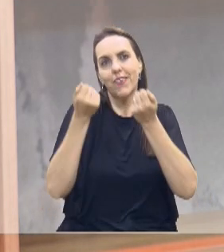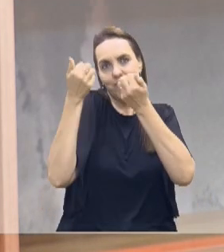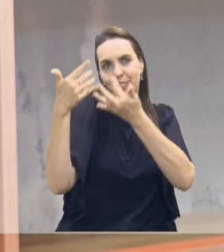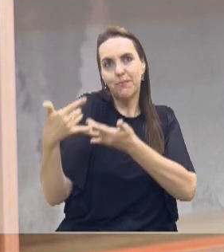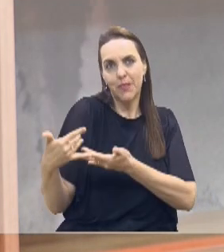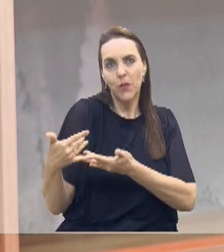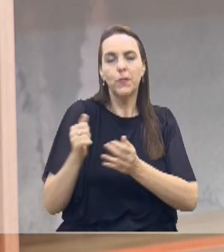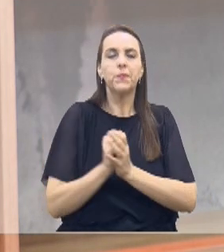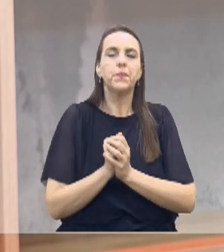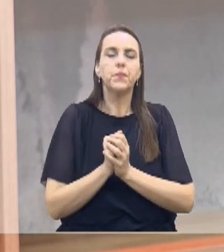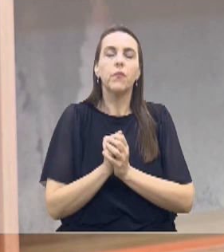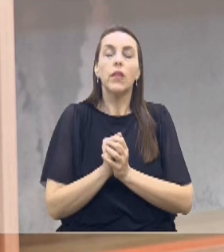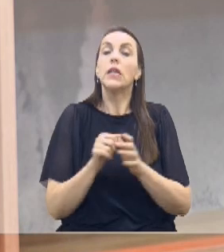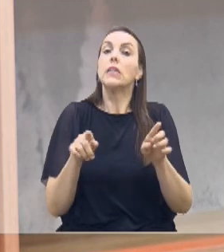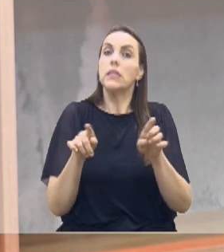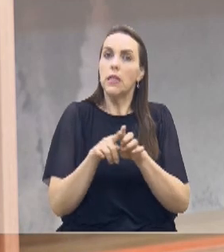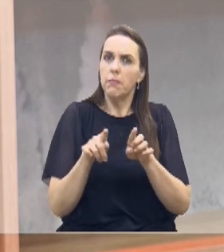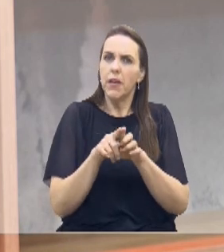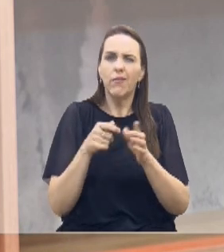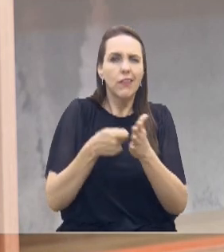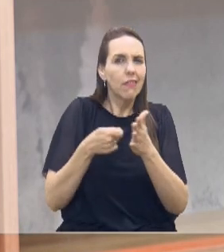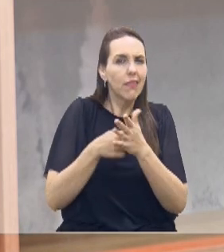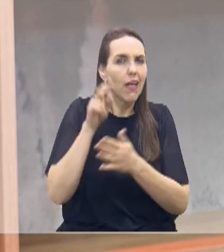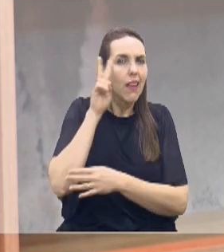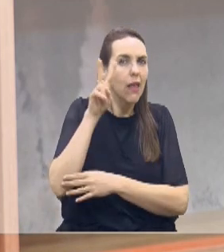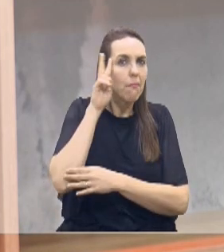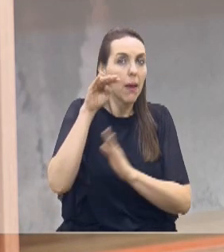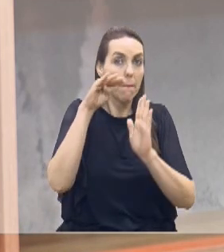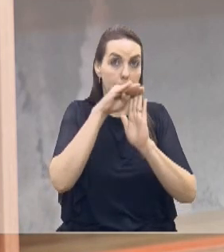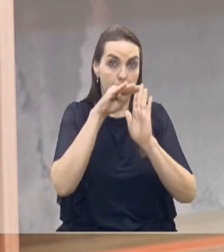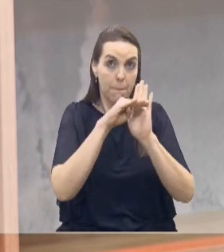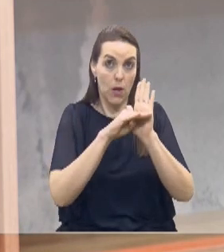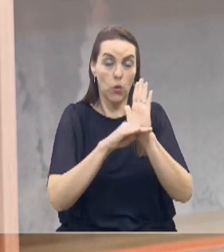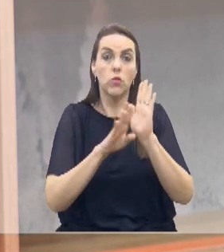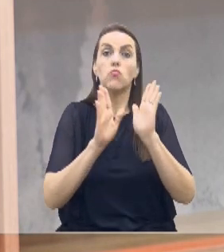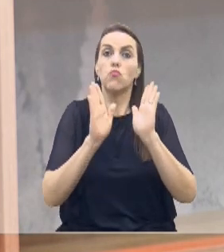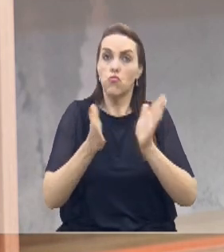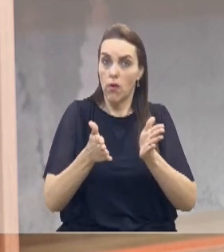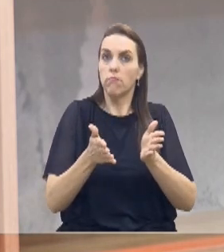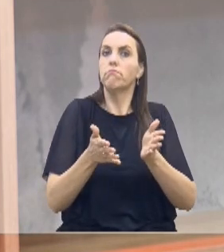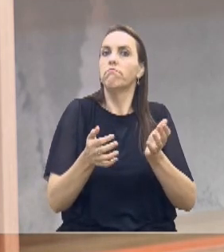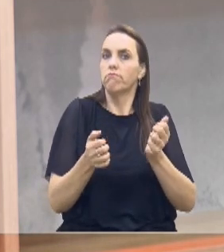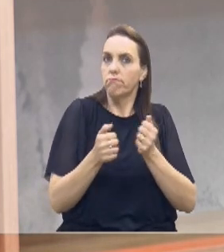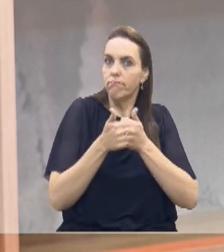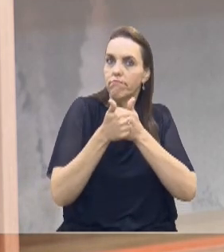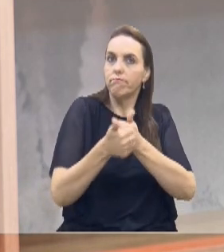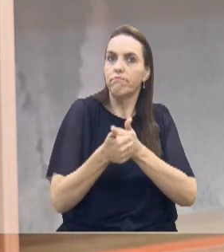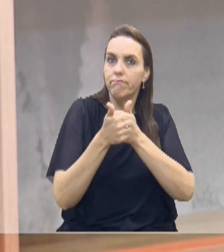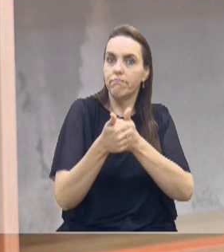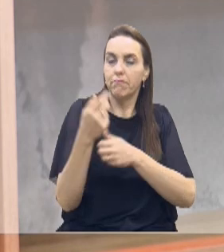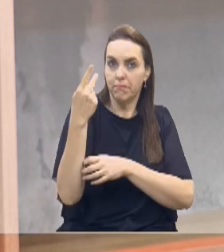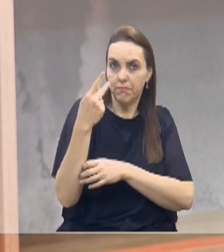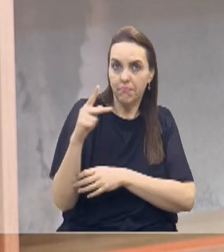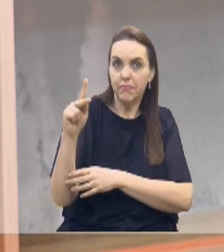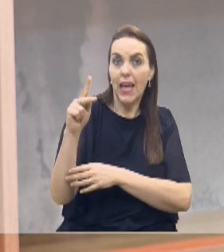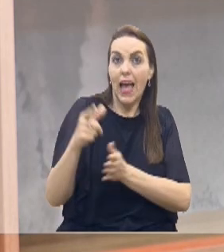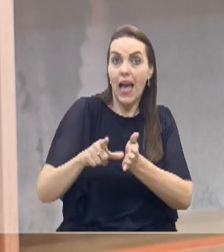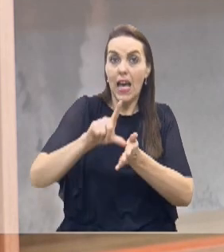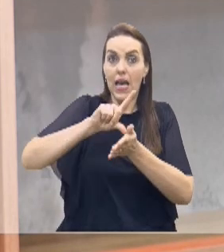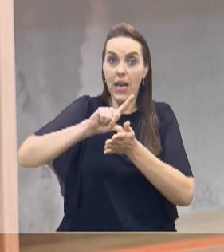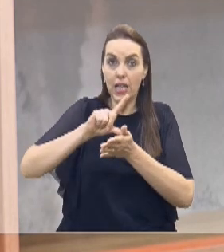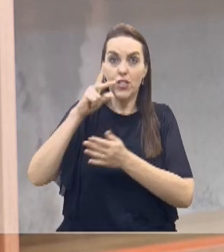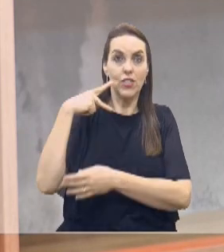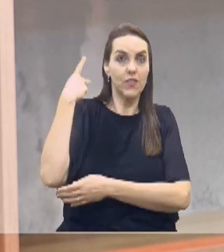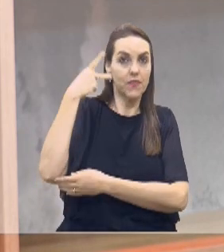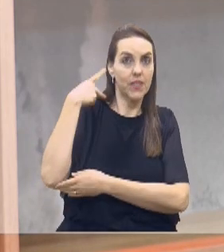senhora. E eu vou tentar lembrar também de pautas que já lhe acompanhavam antes, inclusive, de ser vereadora